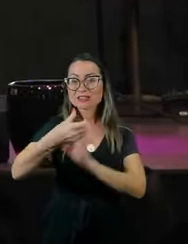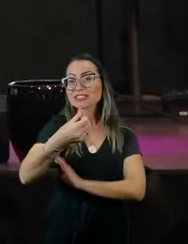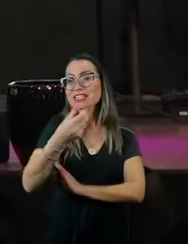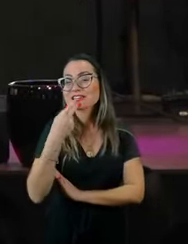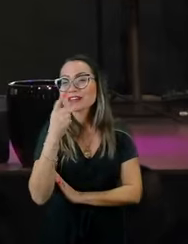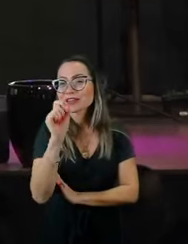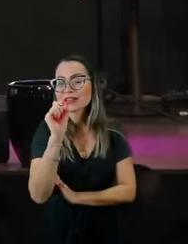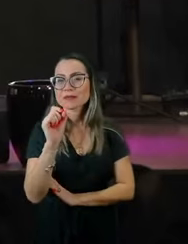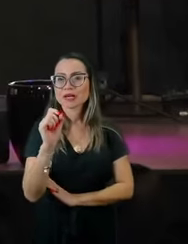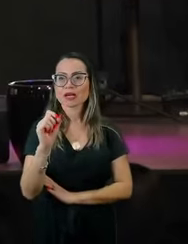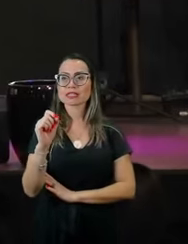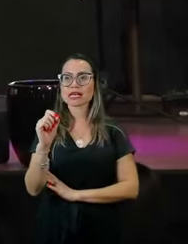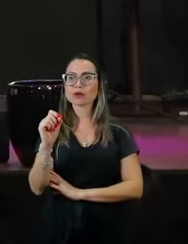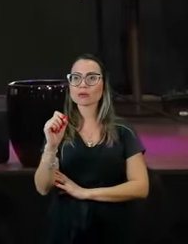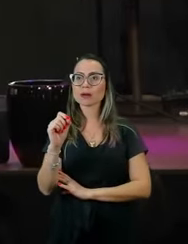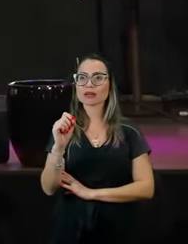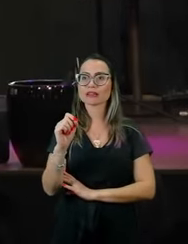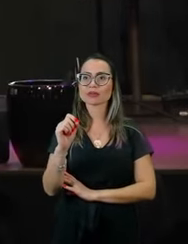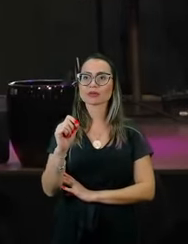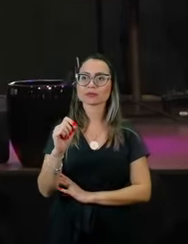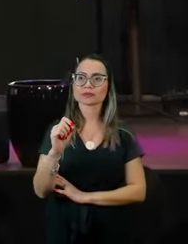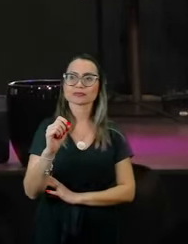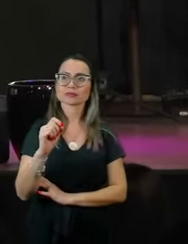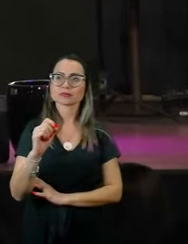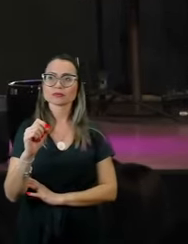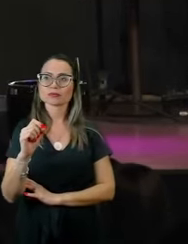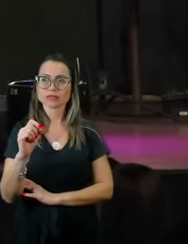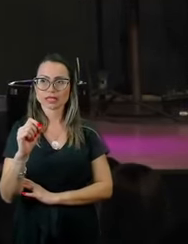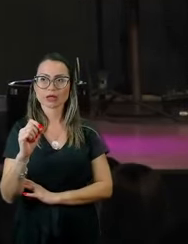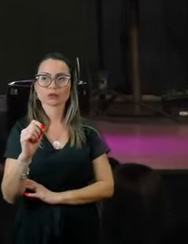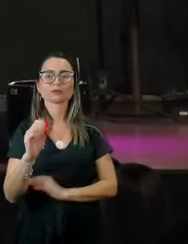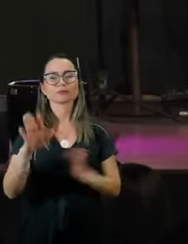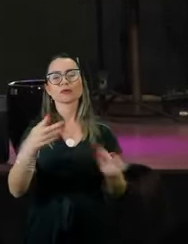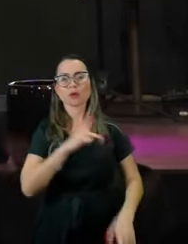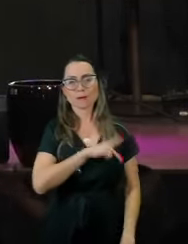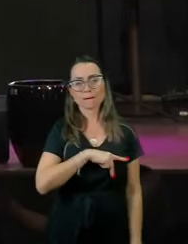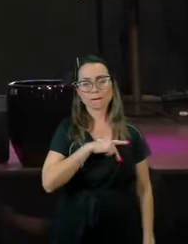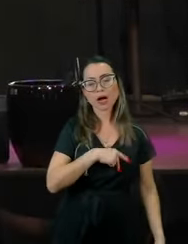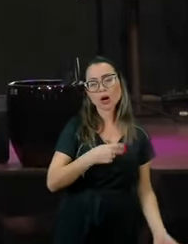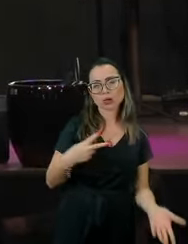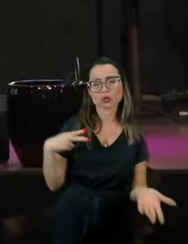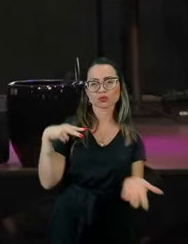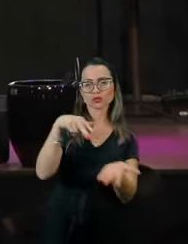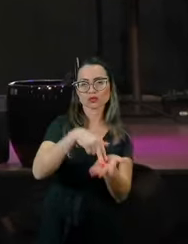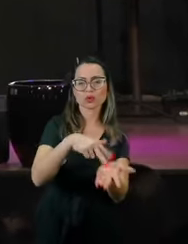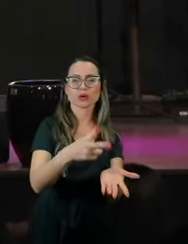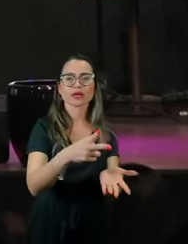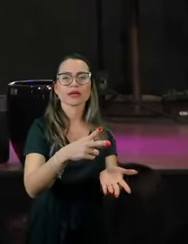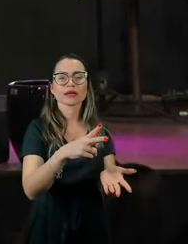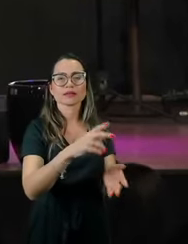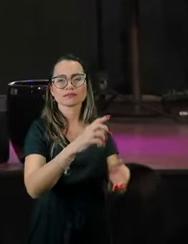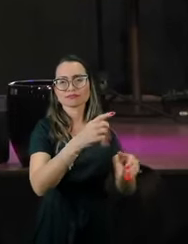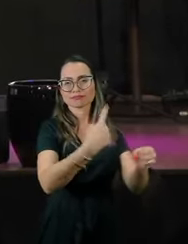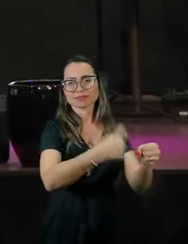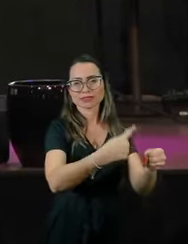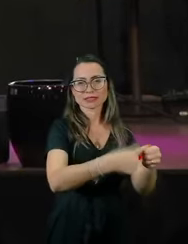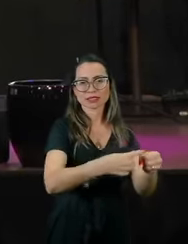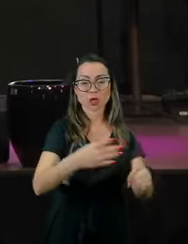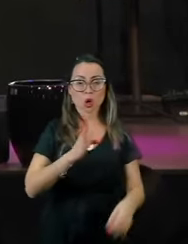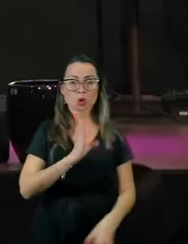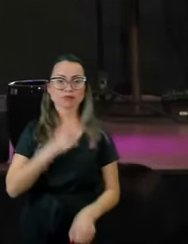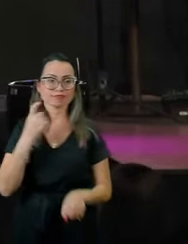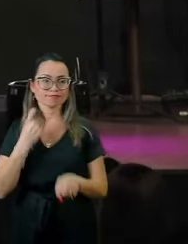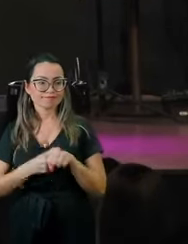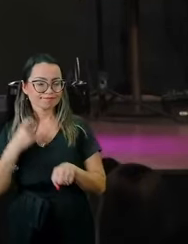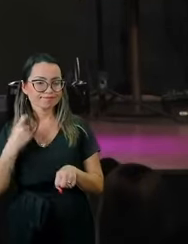se conectar com os discípulos, mas todos estavam com medo dele, ele era um tubo muito rígido, pois não acreditavam